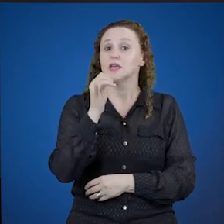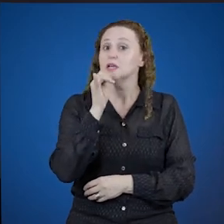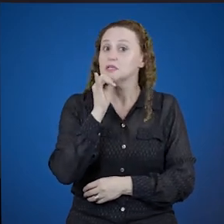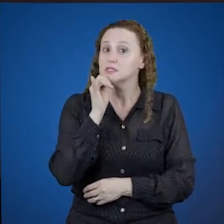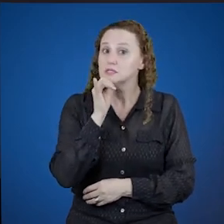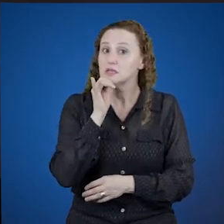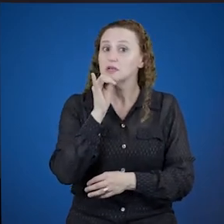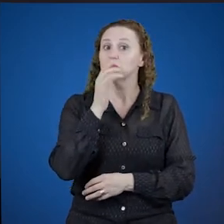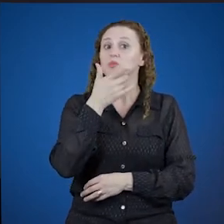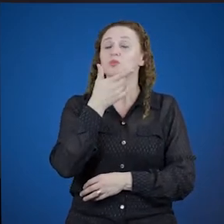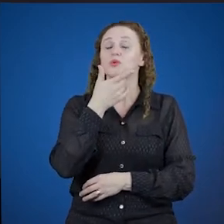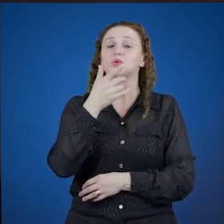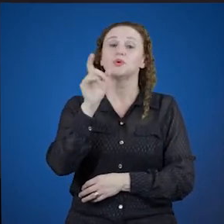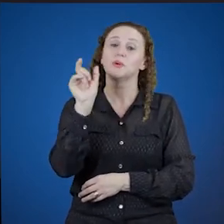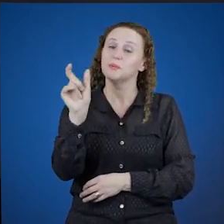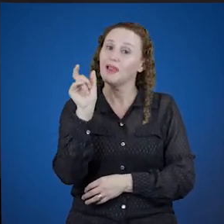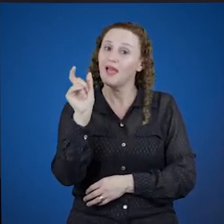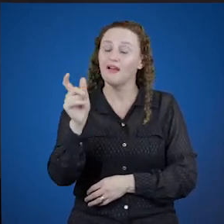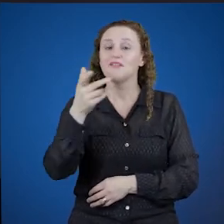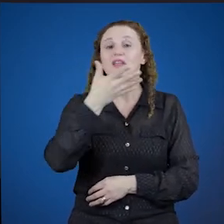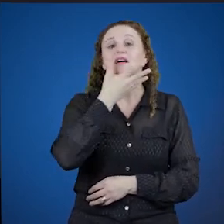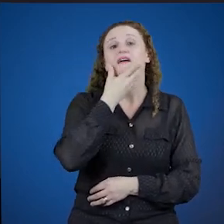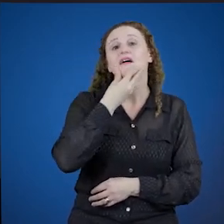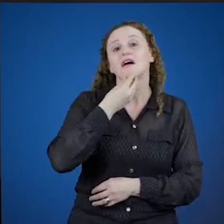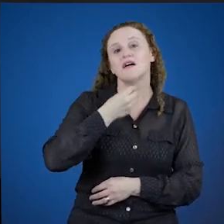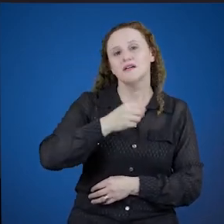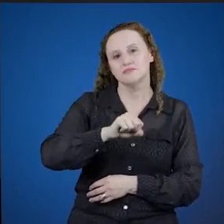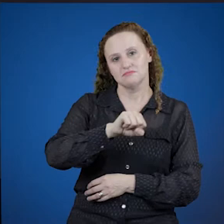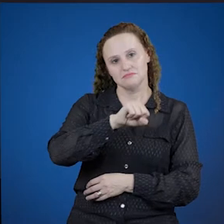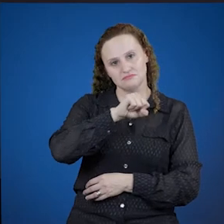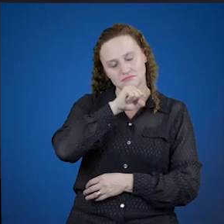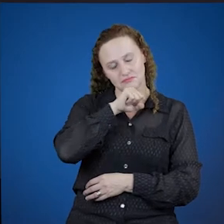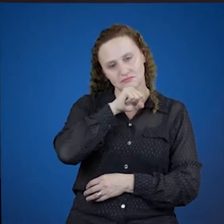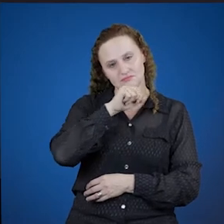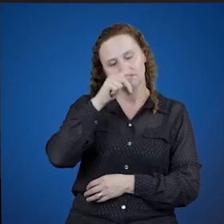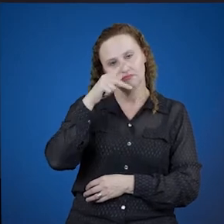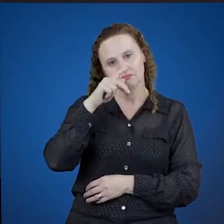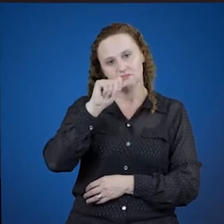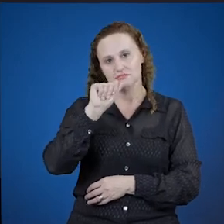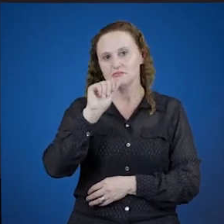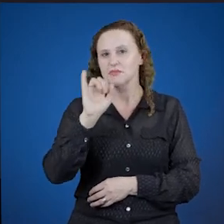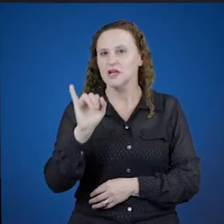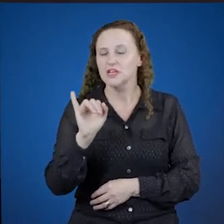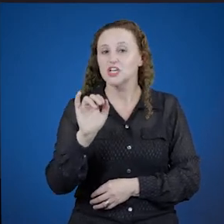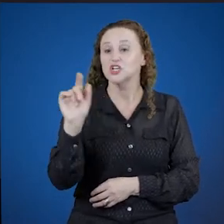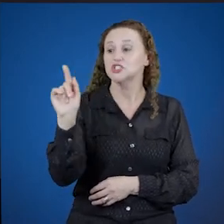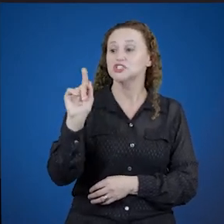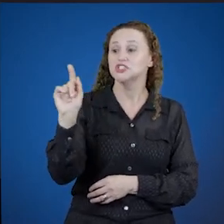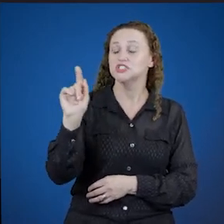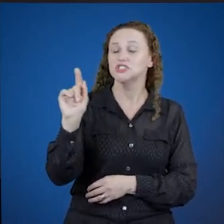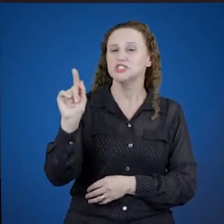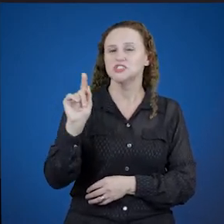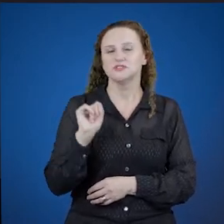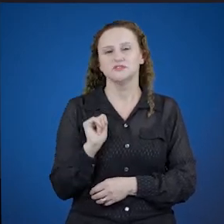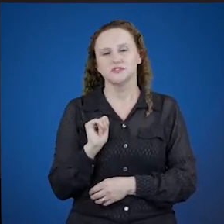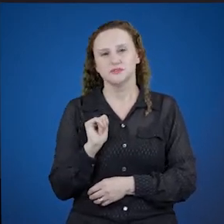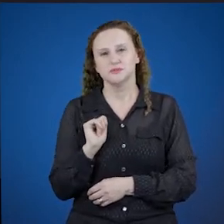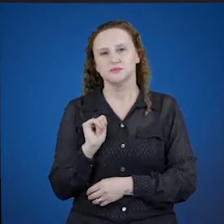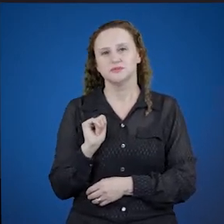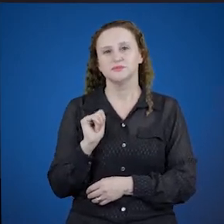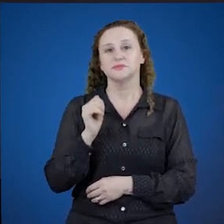pai pai pai ter no nominativo no